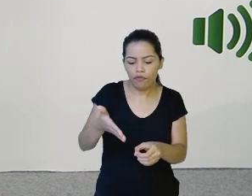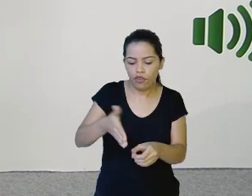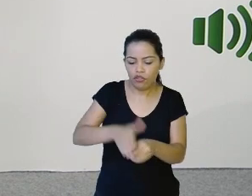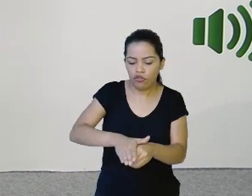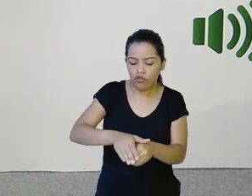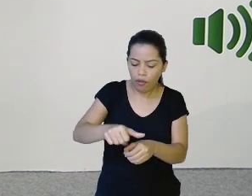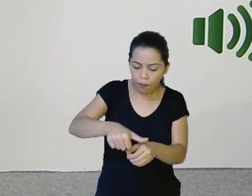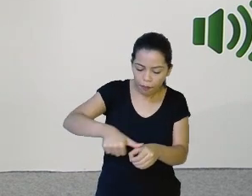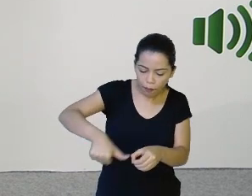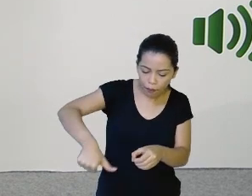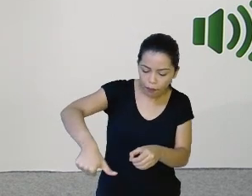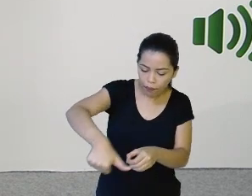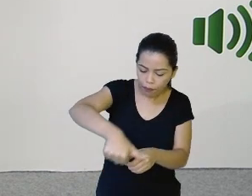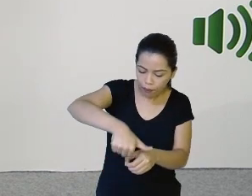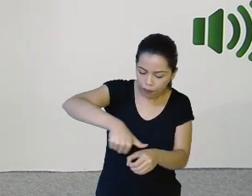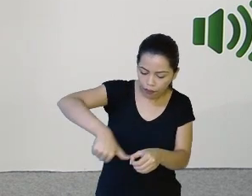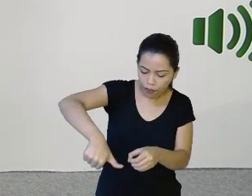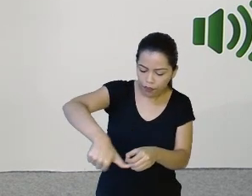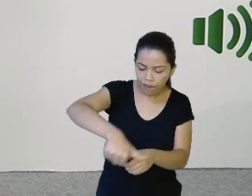É.